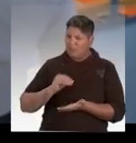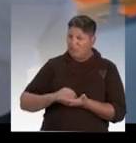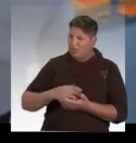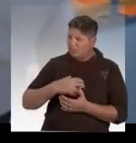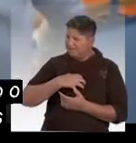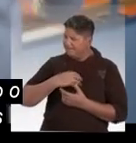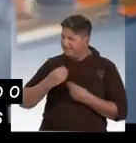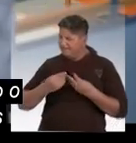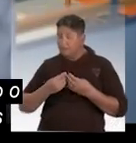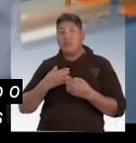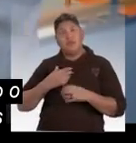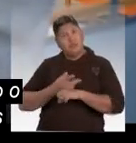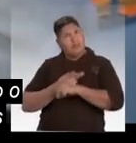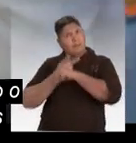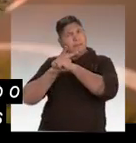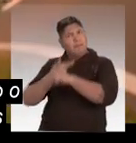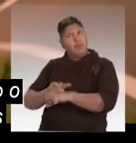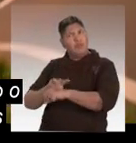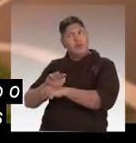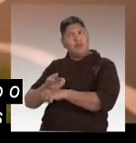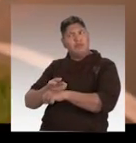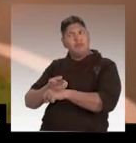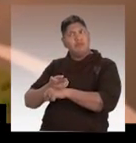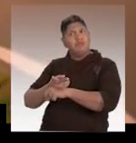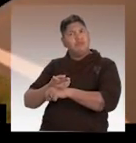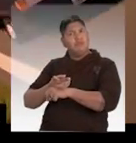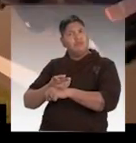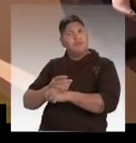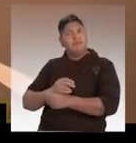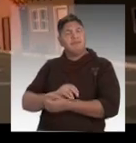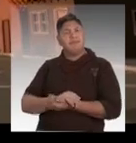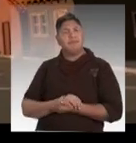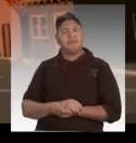E sentindo falta do garoto, os chefes foram atrás dele.